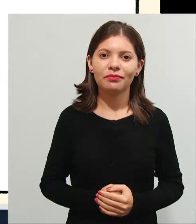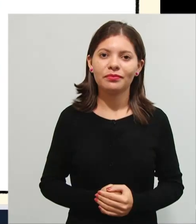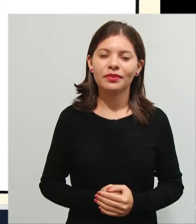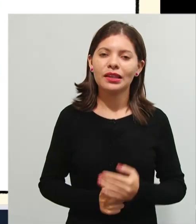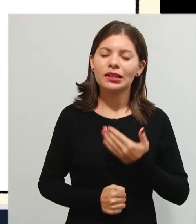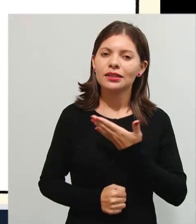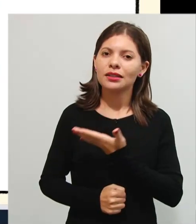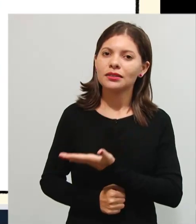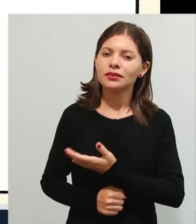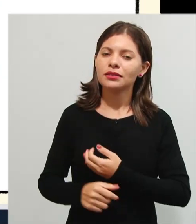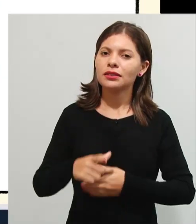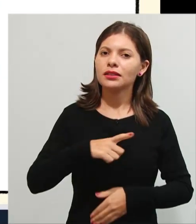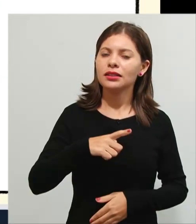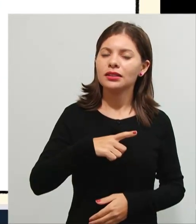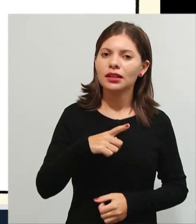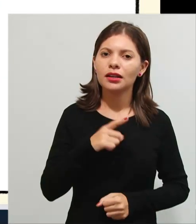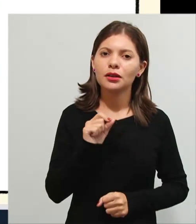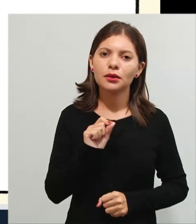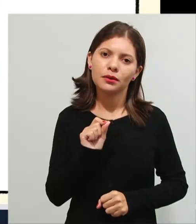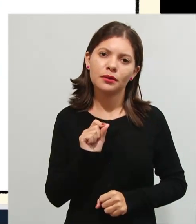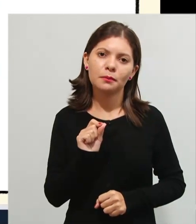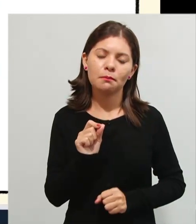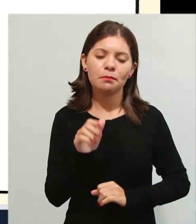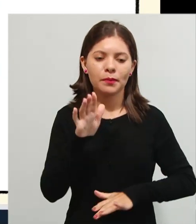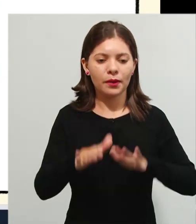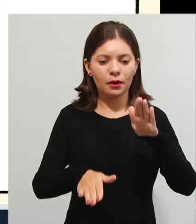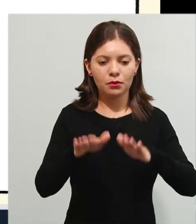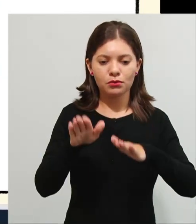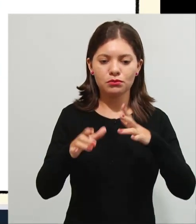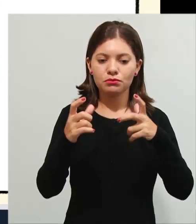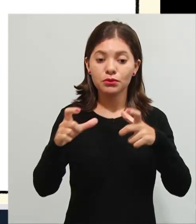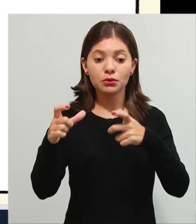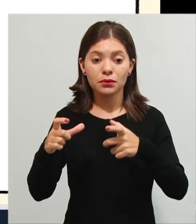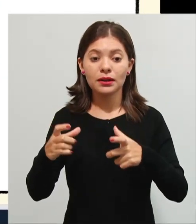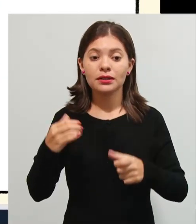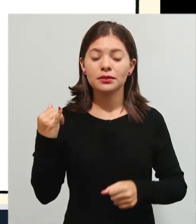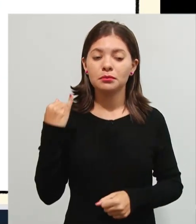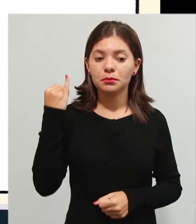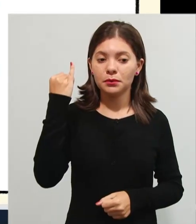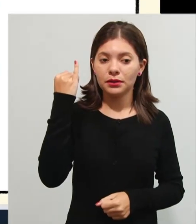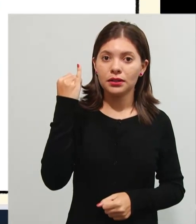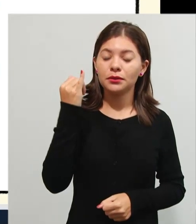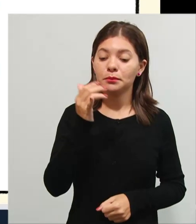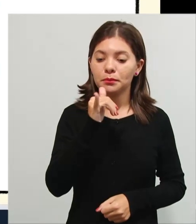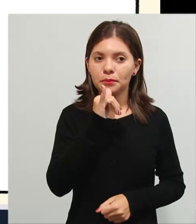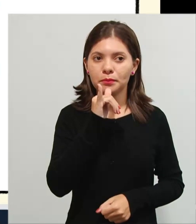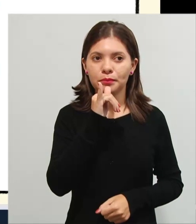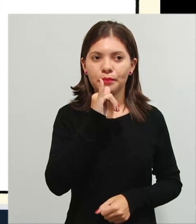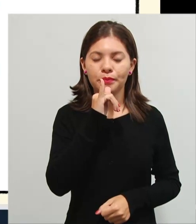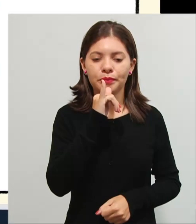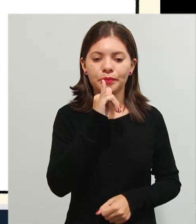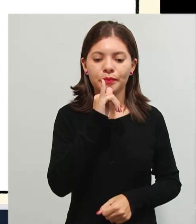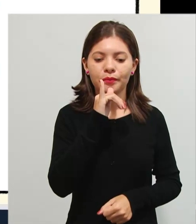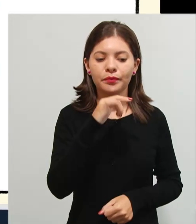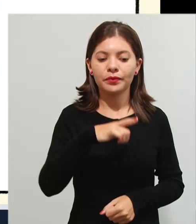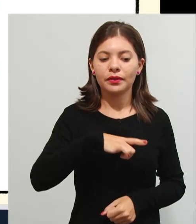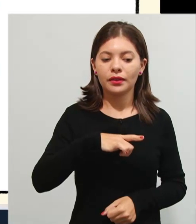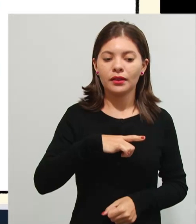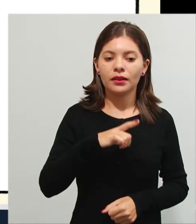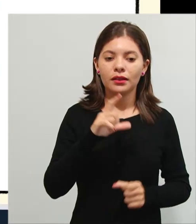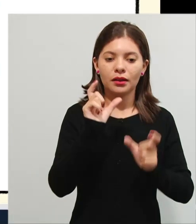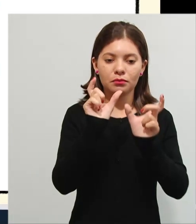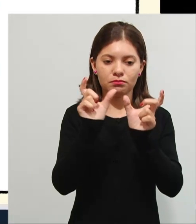tem alguns locais que são importantes para a gente. Por exemplo, aqui a gente tem o